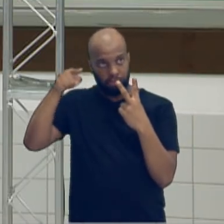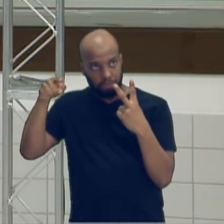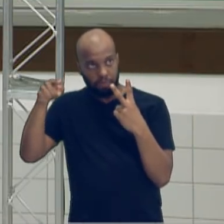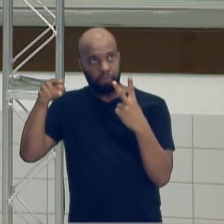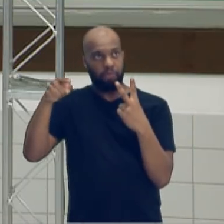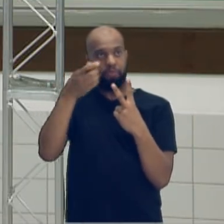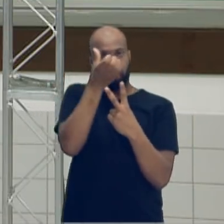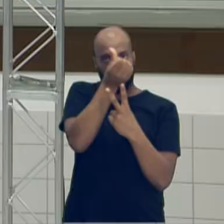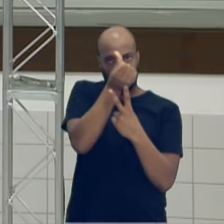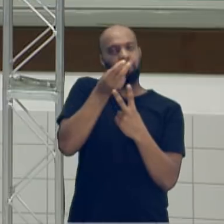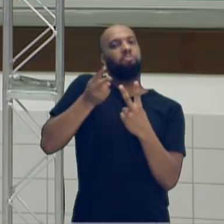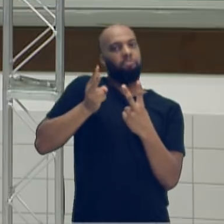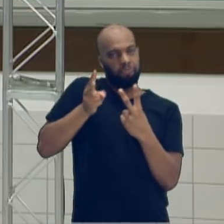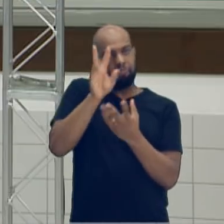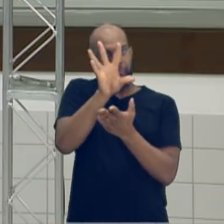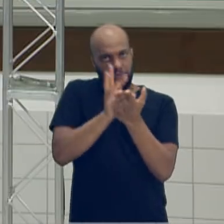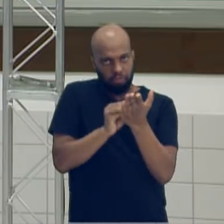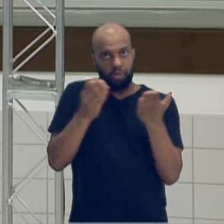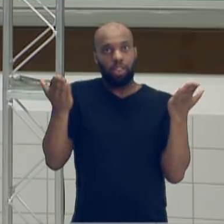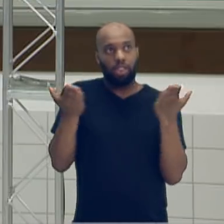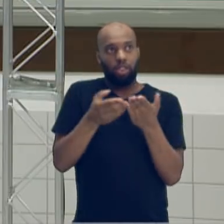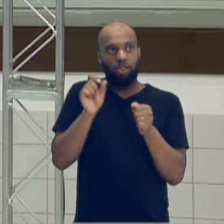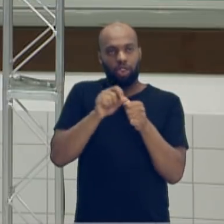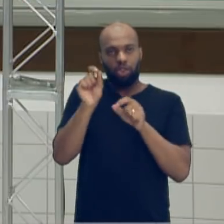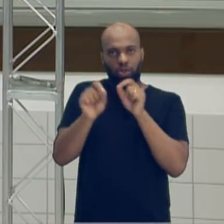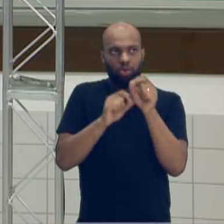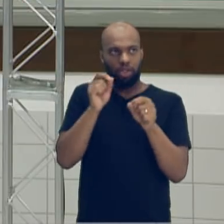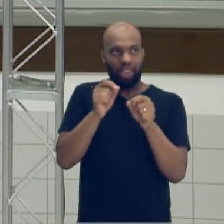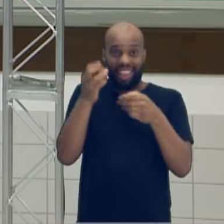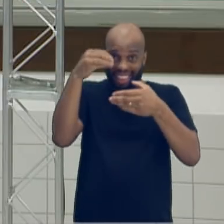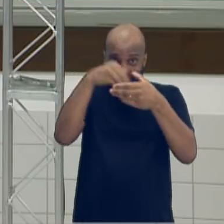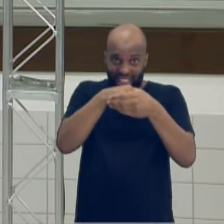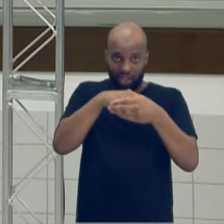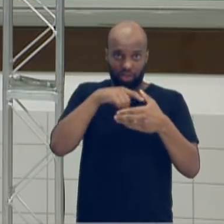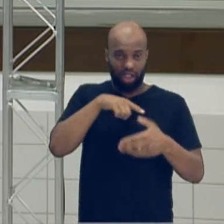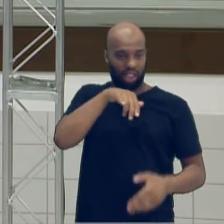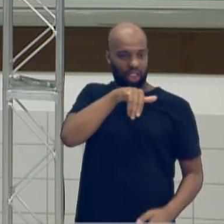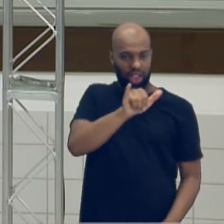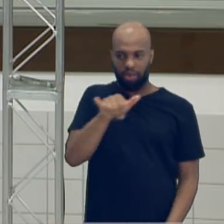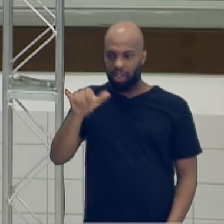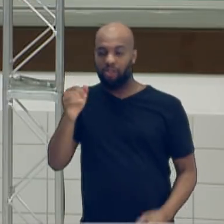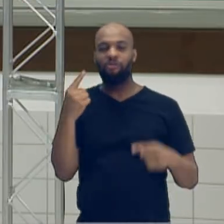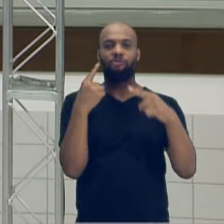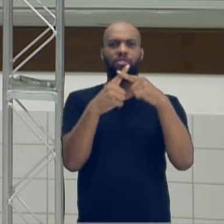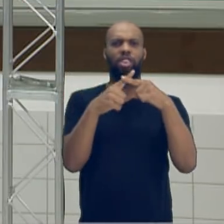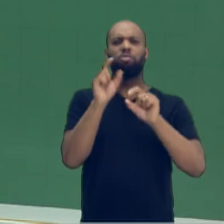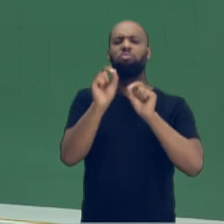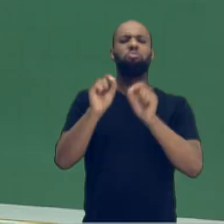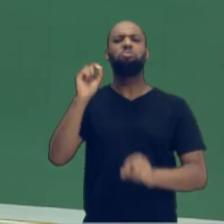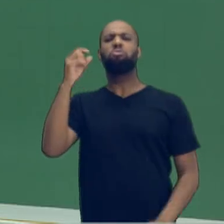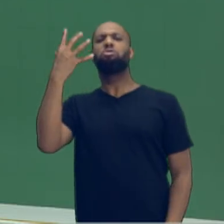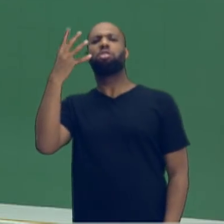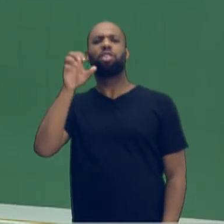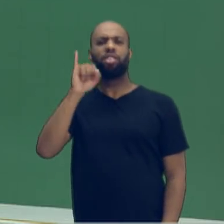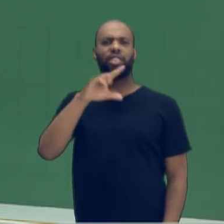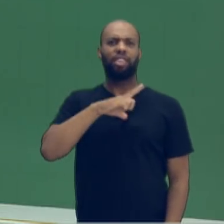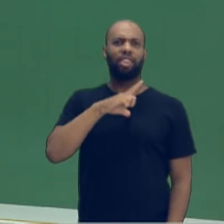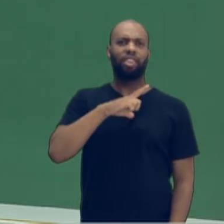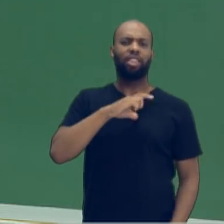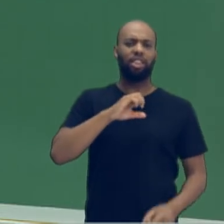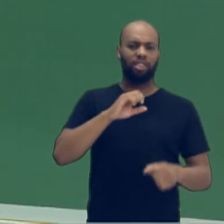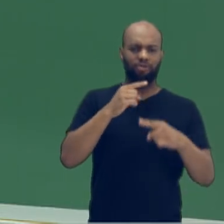raiz sexta e trabalhar com essa multiplicação. O que acontece mesmo quando eu tenho